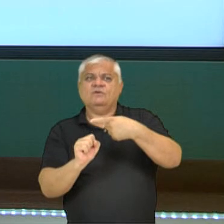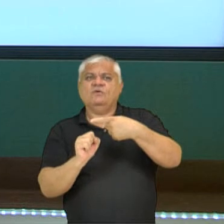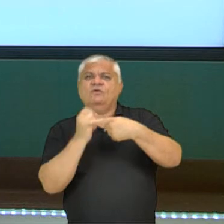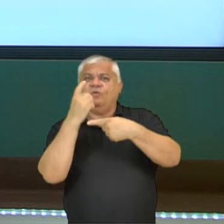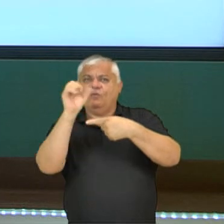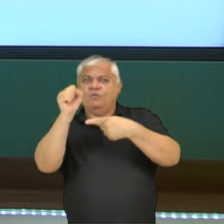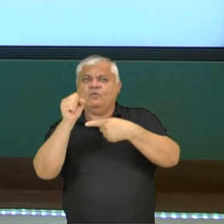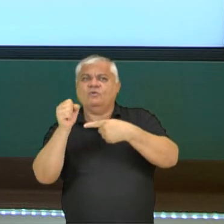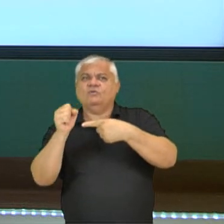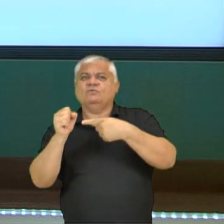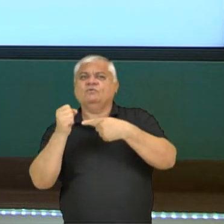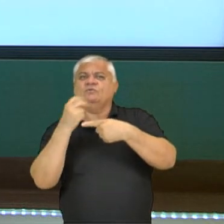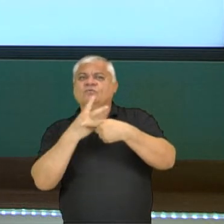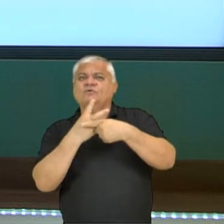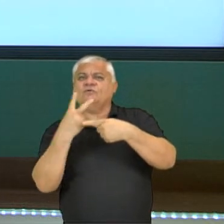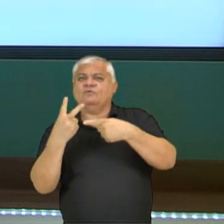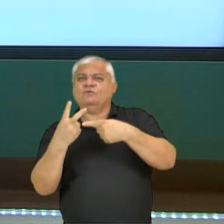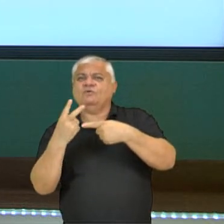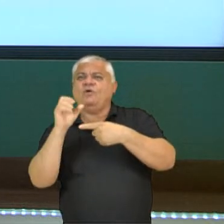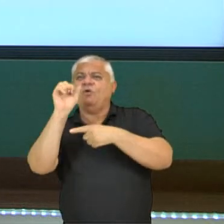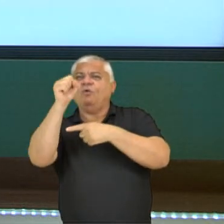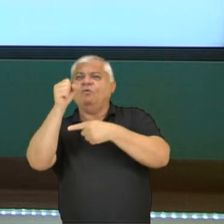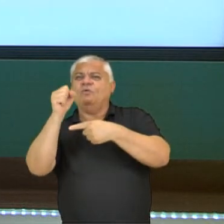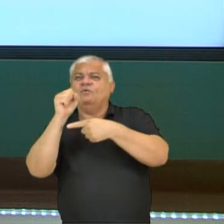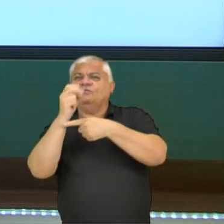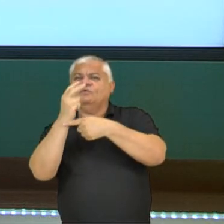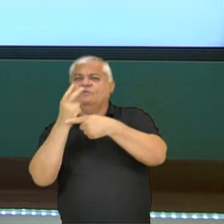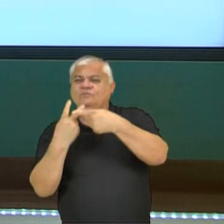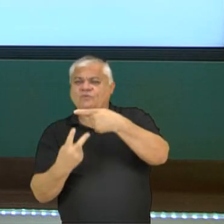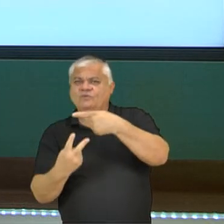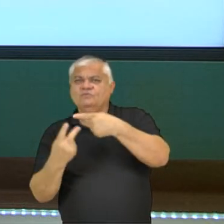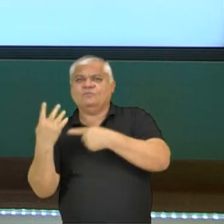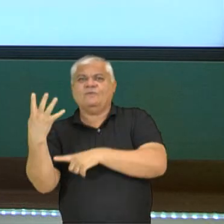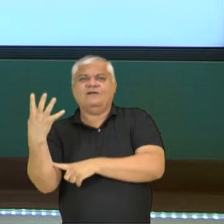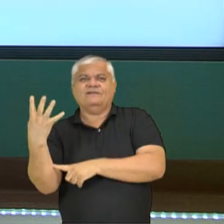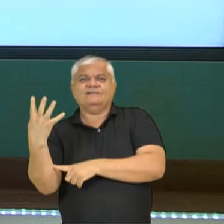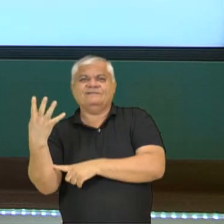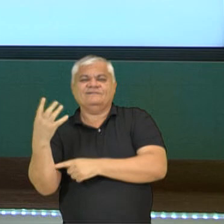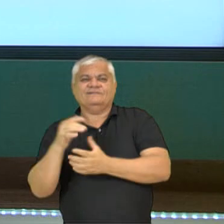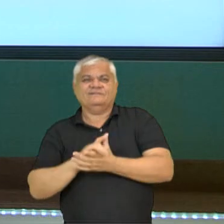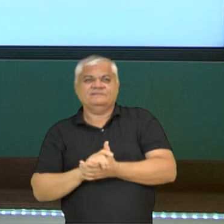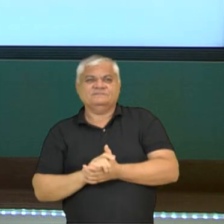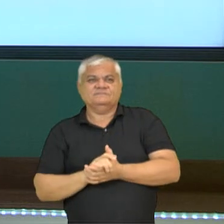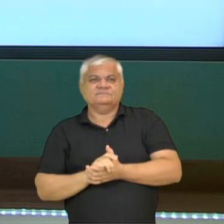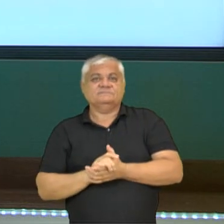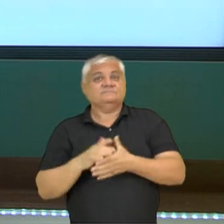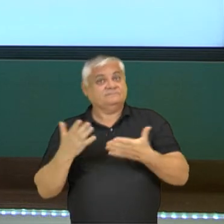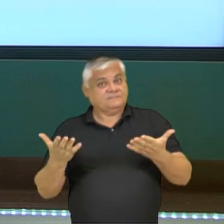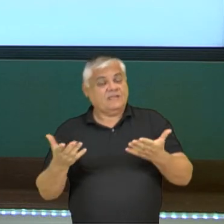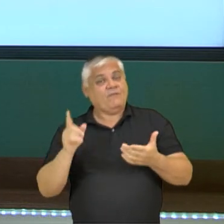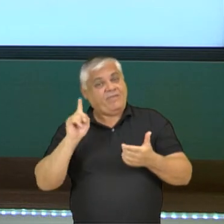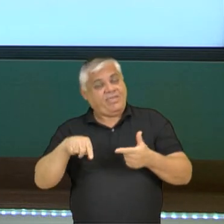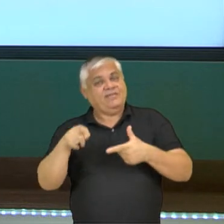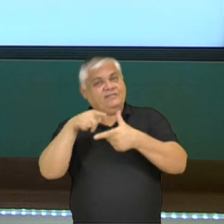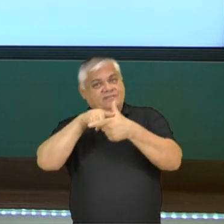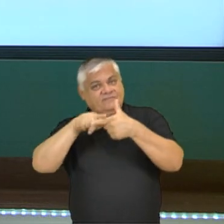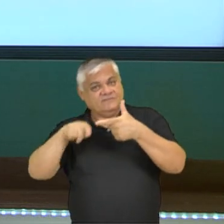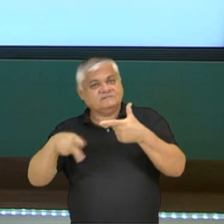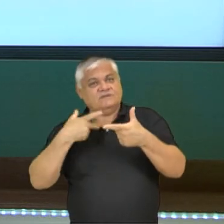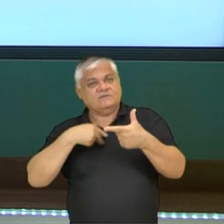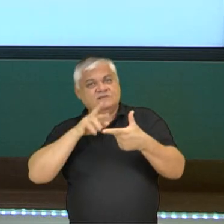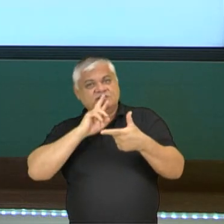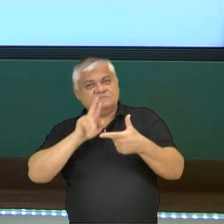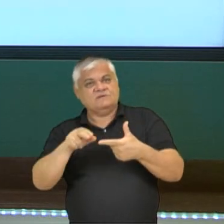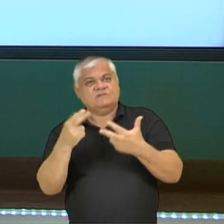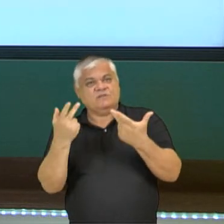8, 8. 2 vezes 1, 2. 8 dividido por 2 é 4. Então, essa divisão nos daria